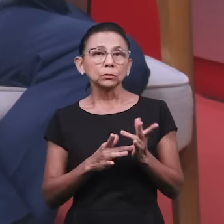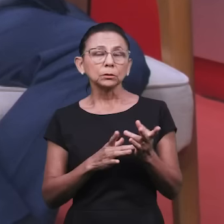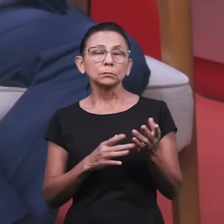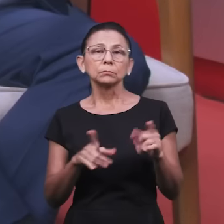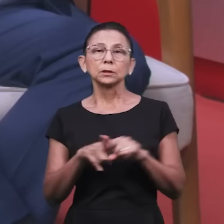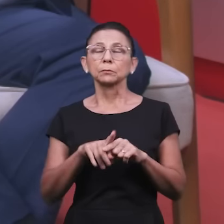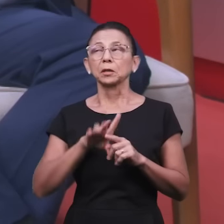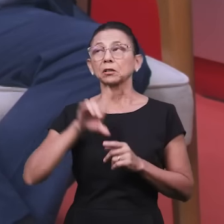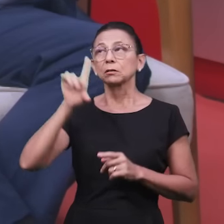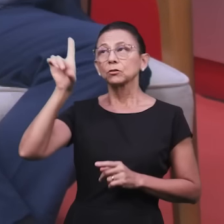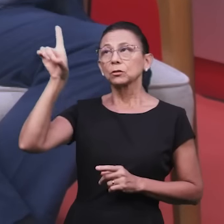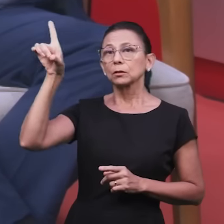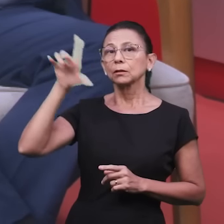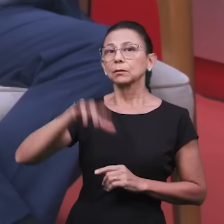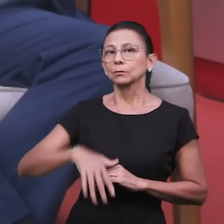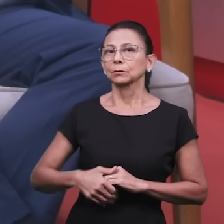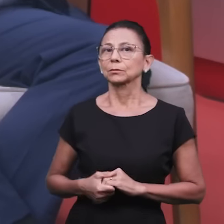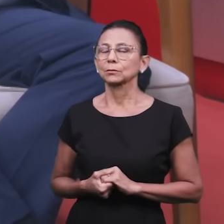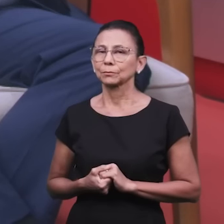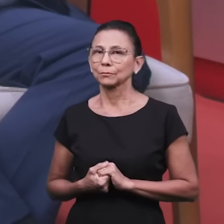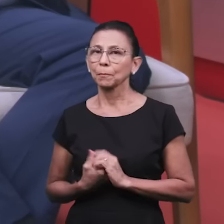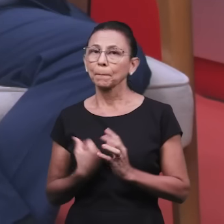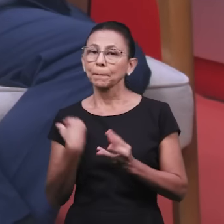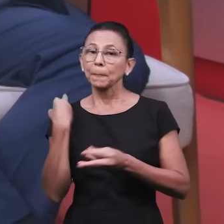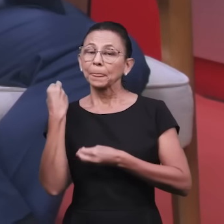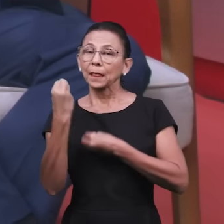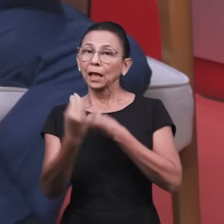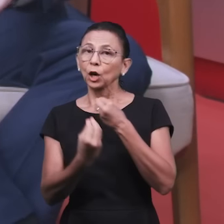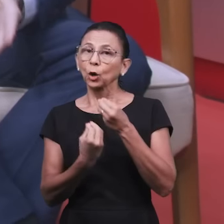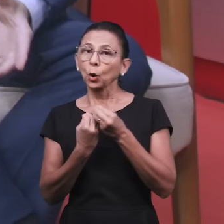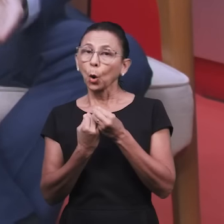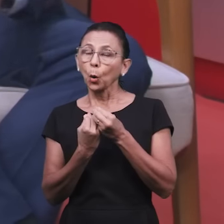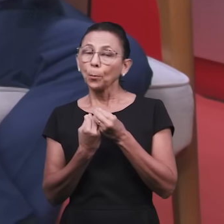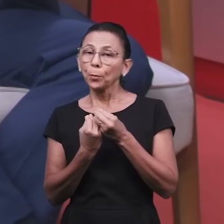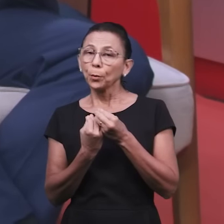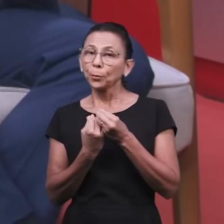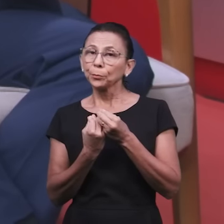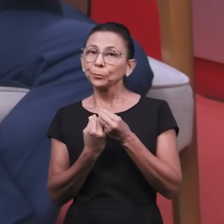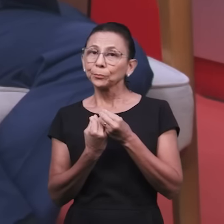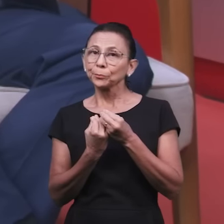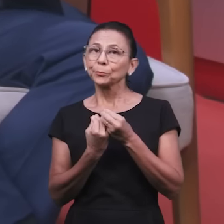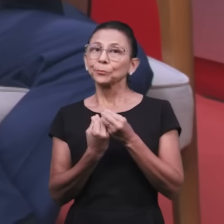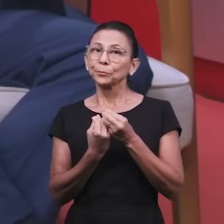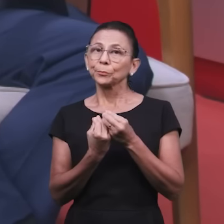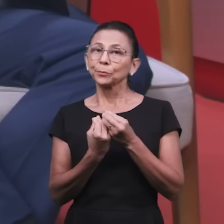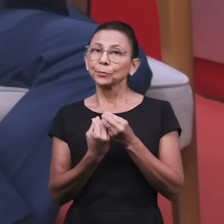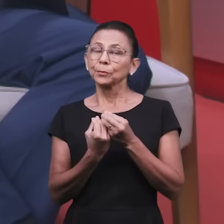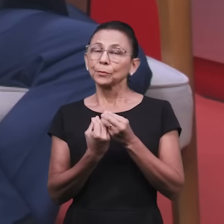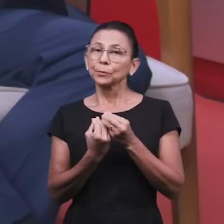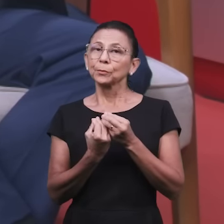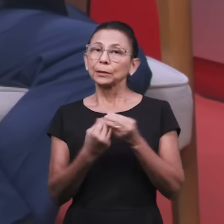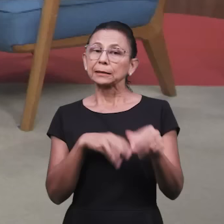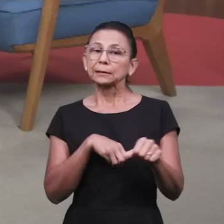grande também como essa palavra chega, ou qual tipo de mensagem